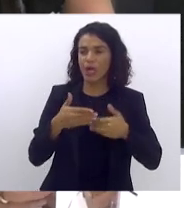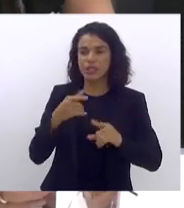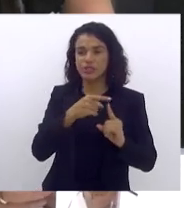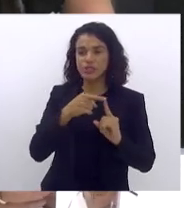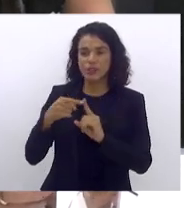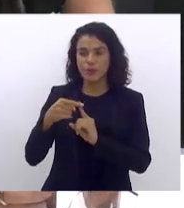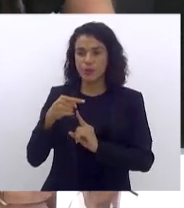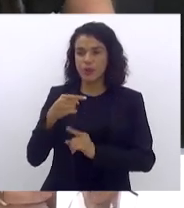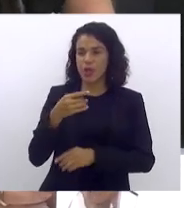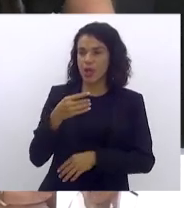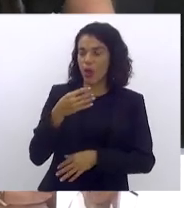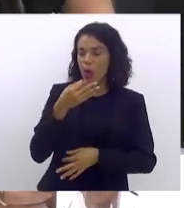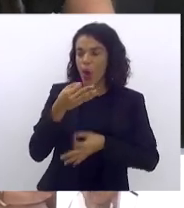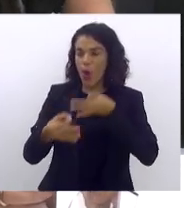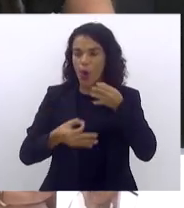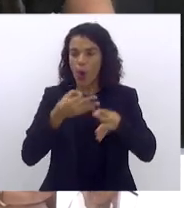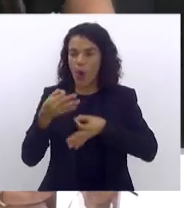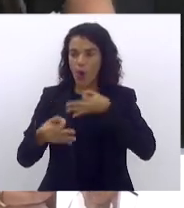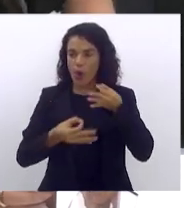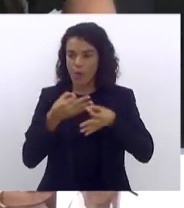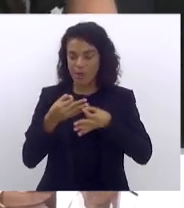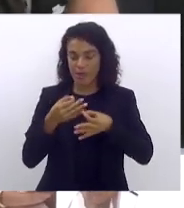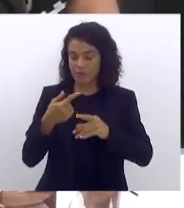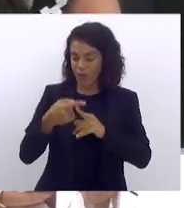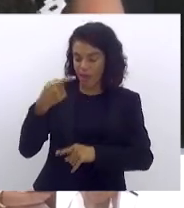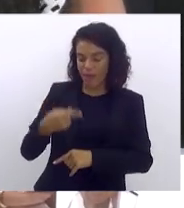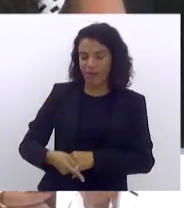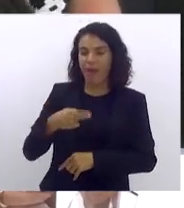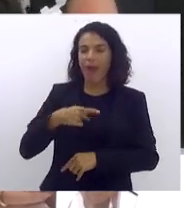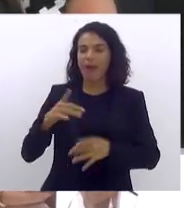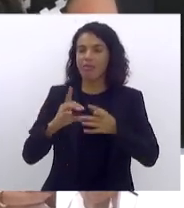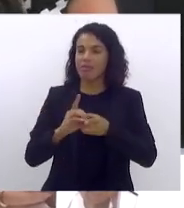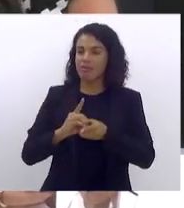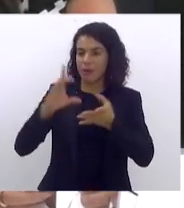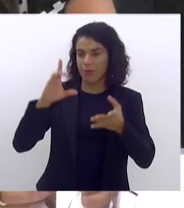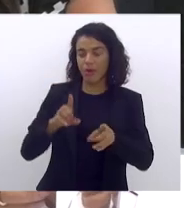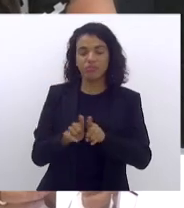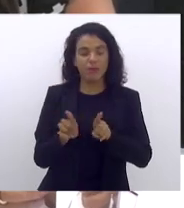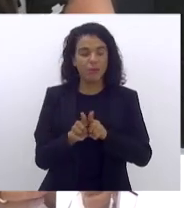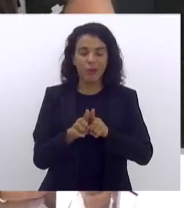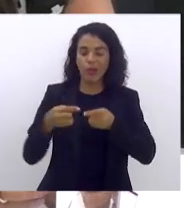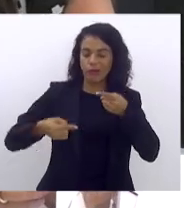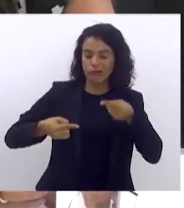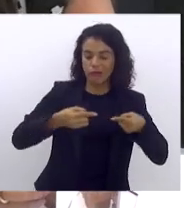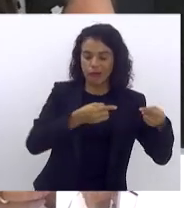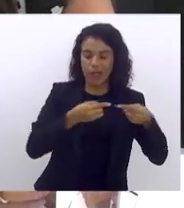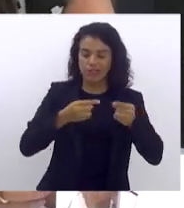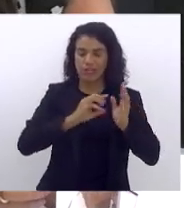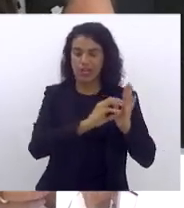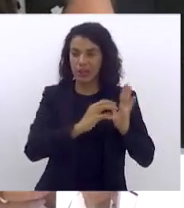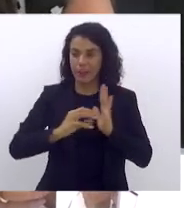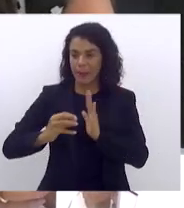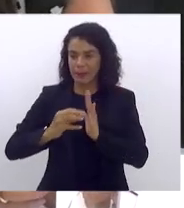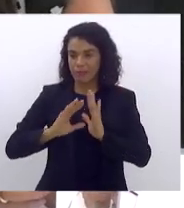se mostra um campo democrático, apesar de qualquer discussão ideológica. Então, e ainda mais